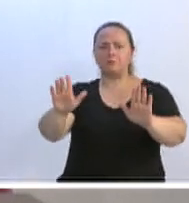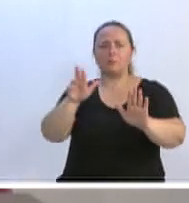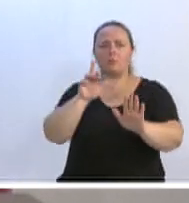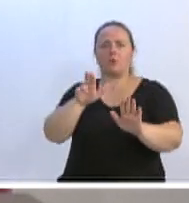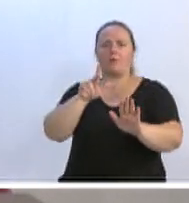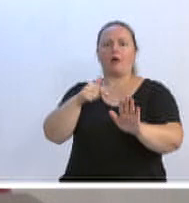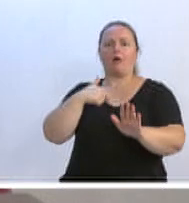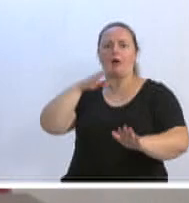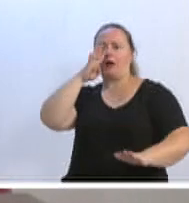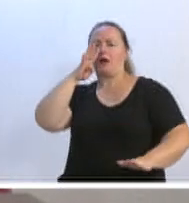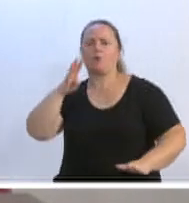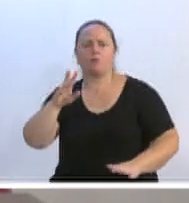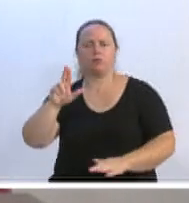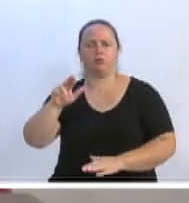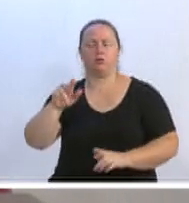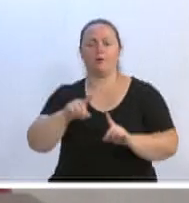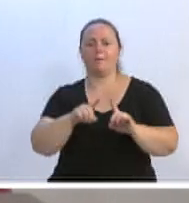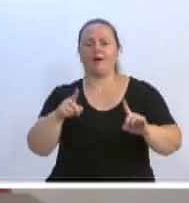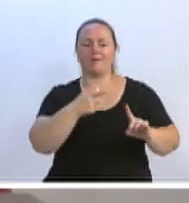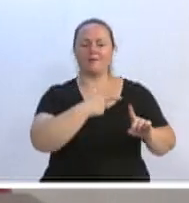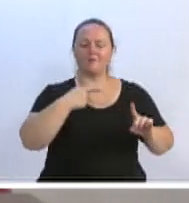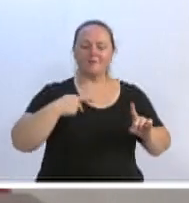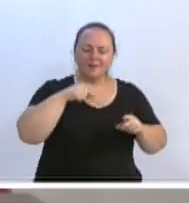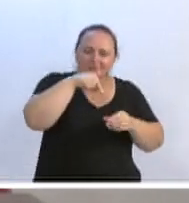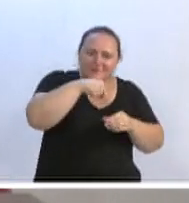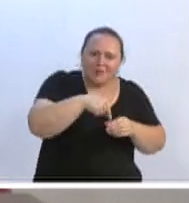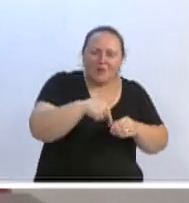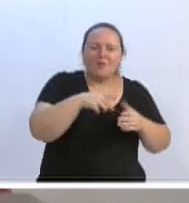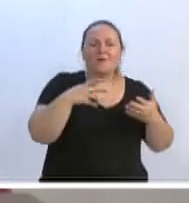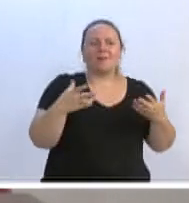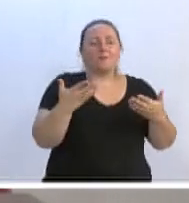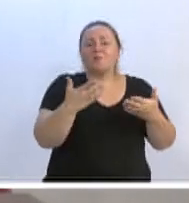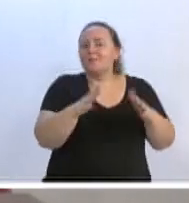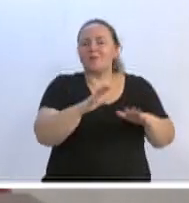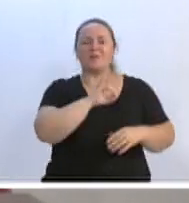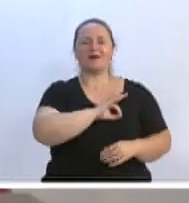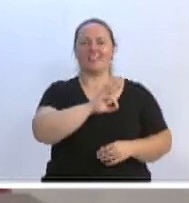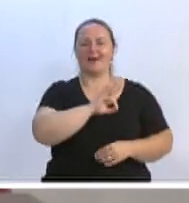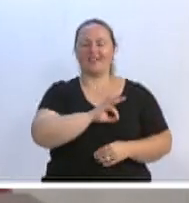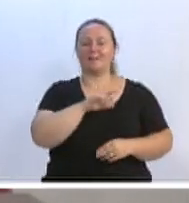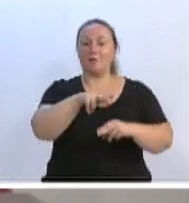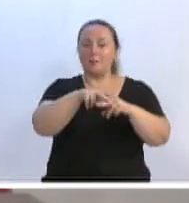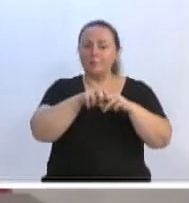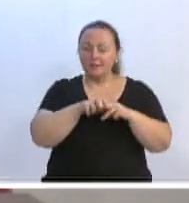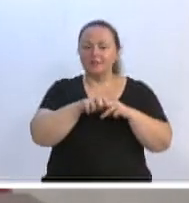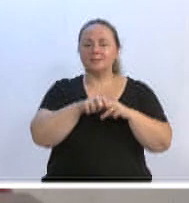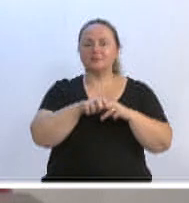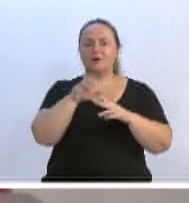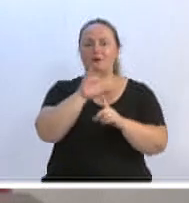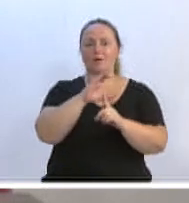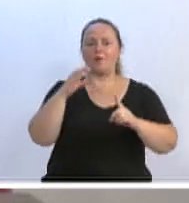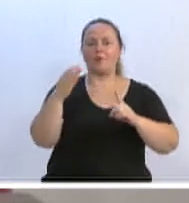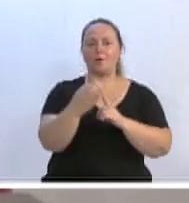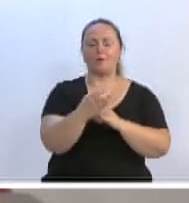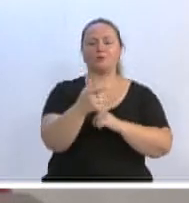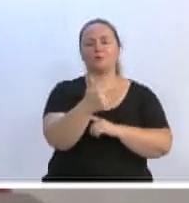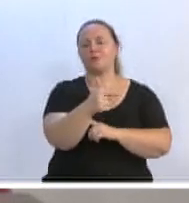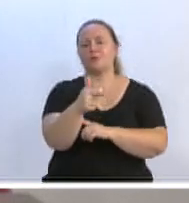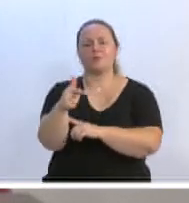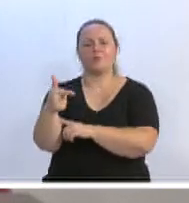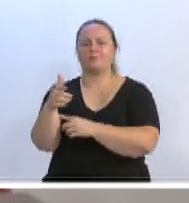do pastor dispensar esta remuneração, não temos também em nossos cultos a prática